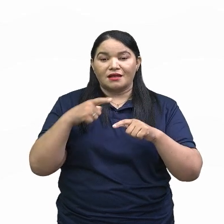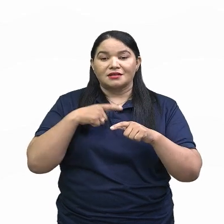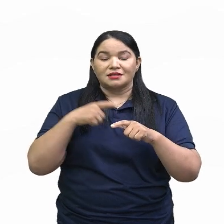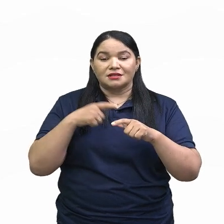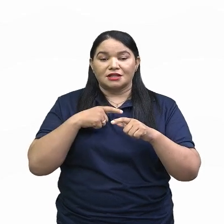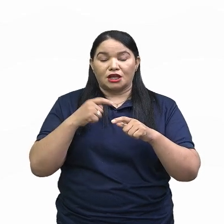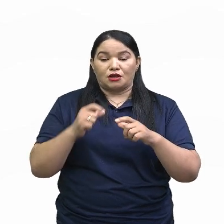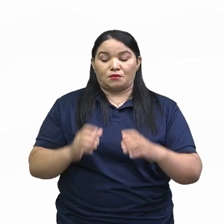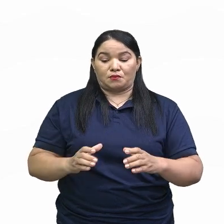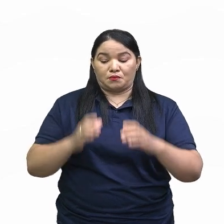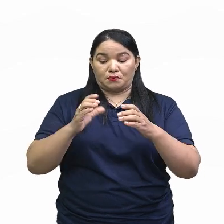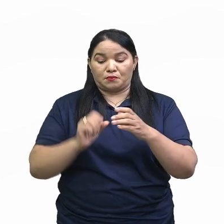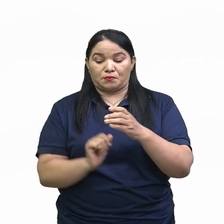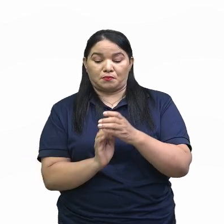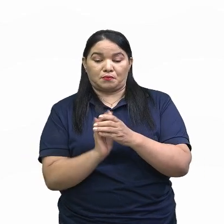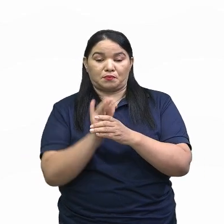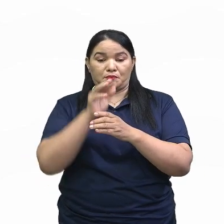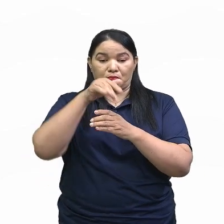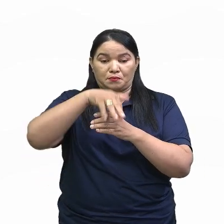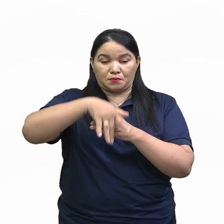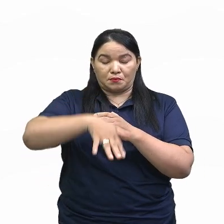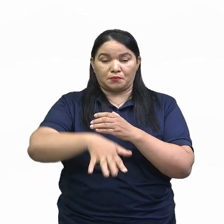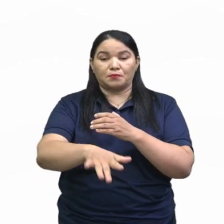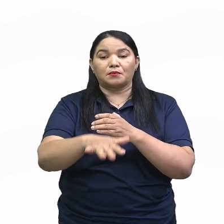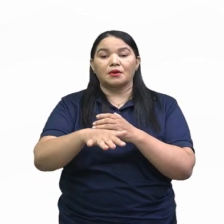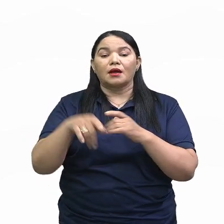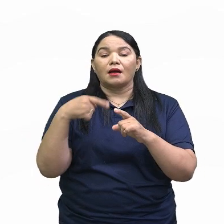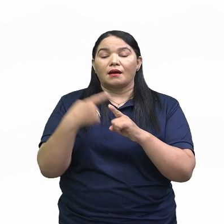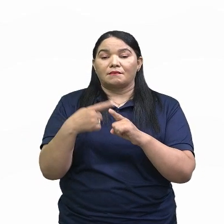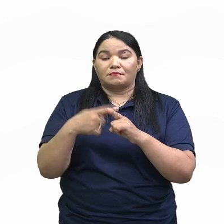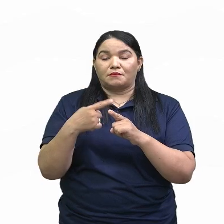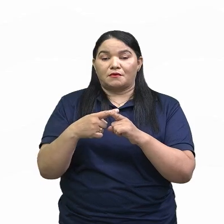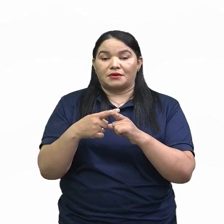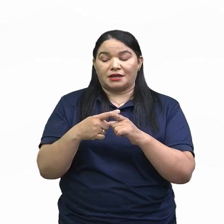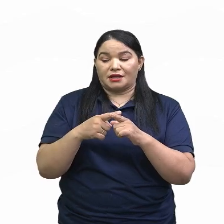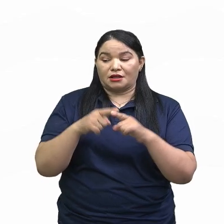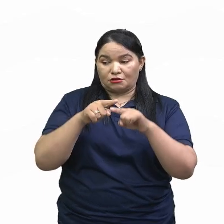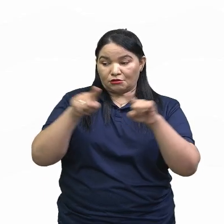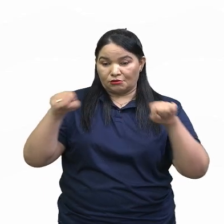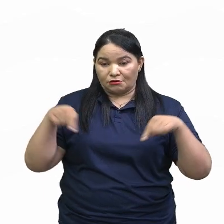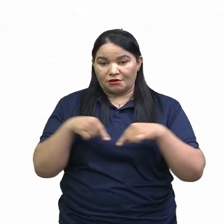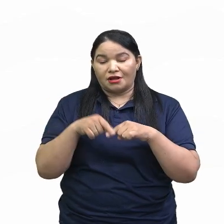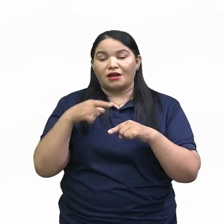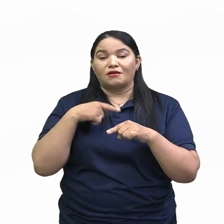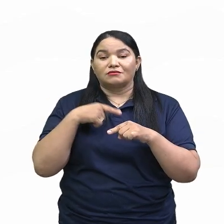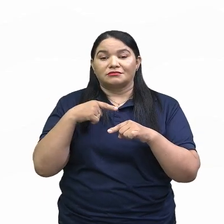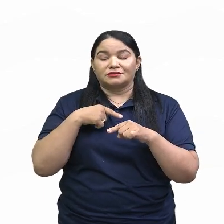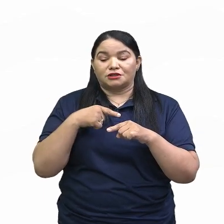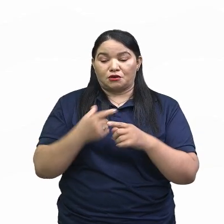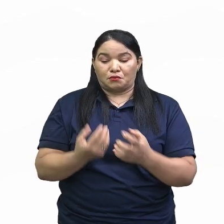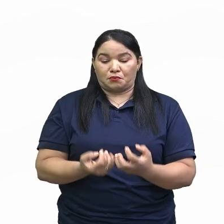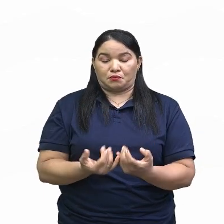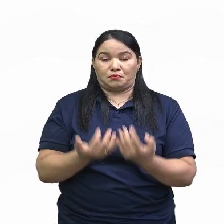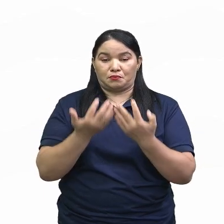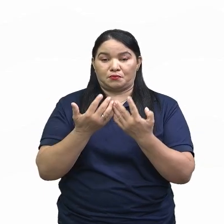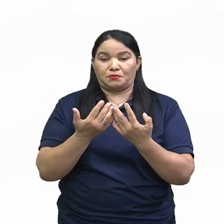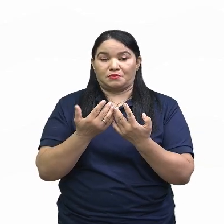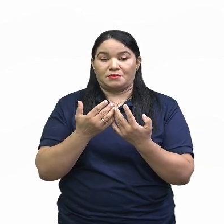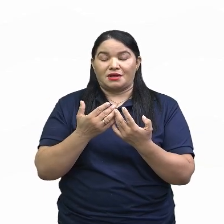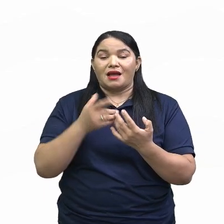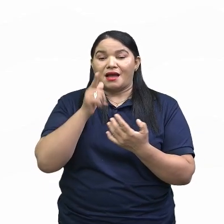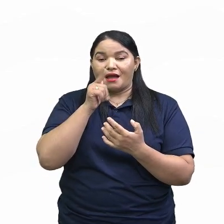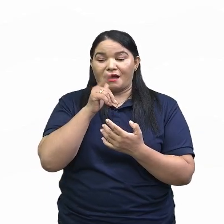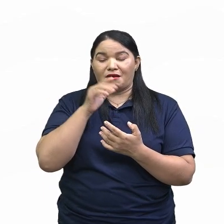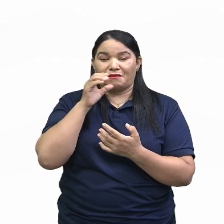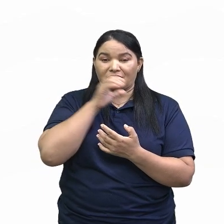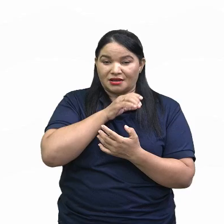atividades vulcânicas, visto que nestes locais o vapor e a água quente encontram-se em profundidades menores